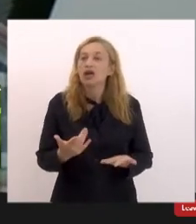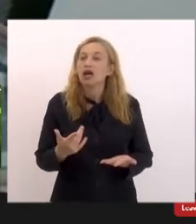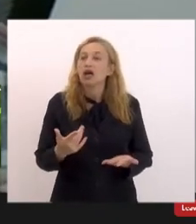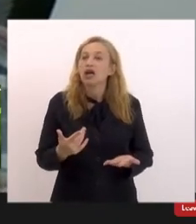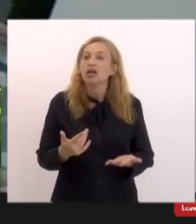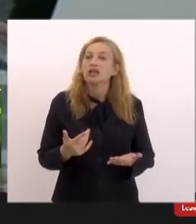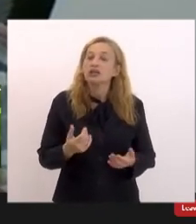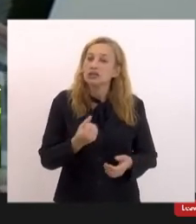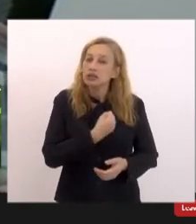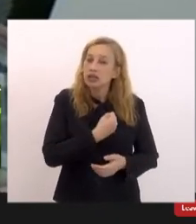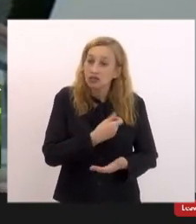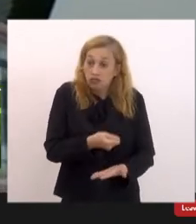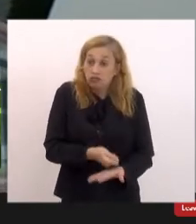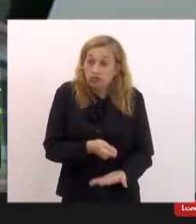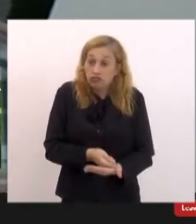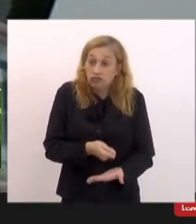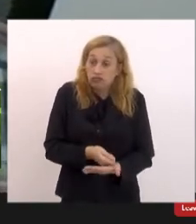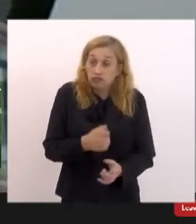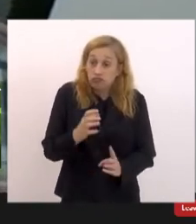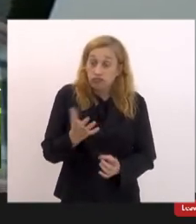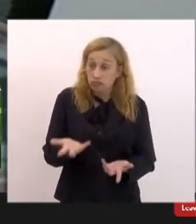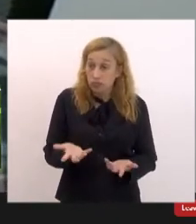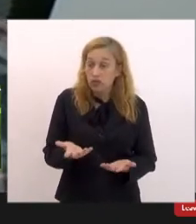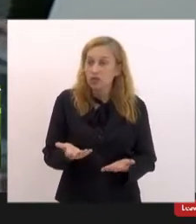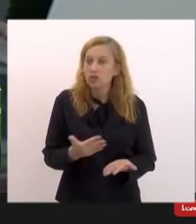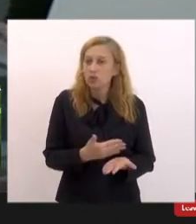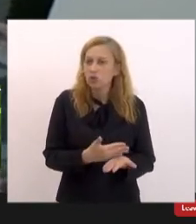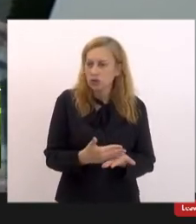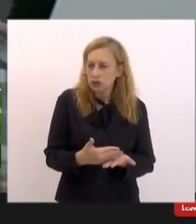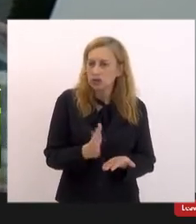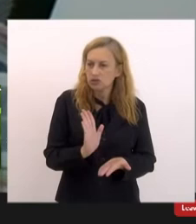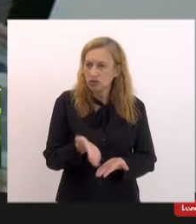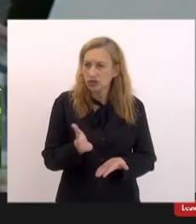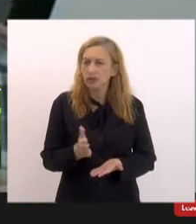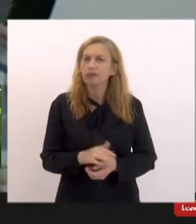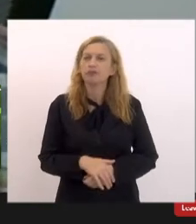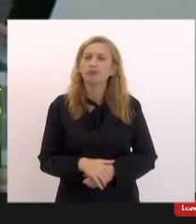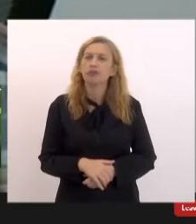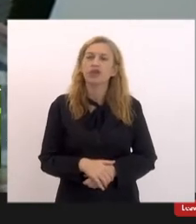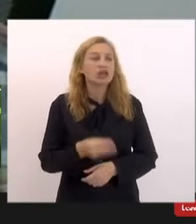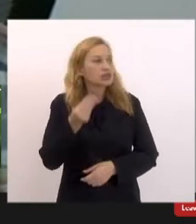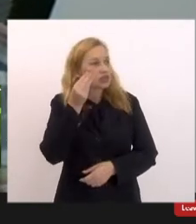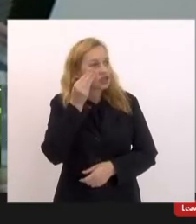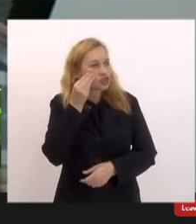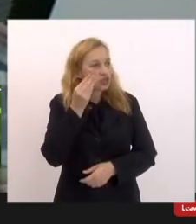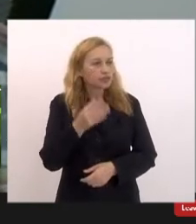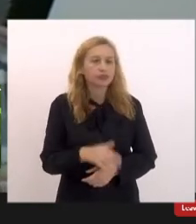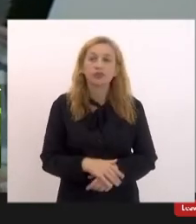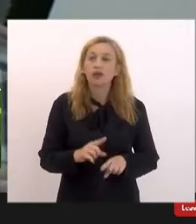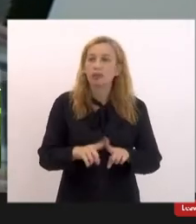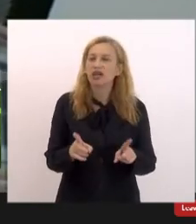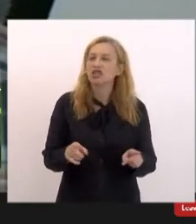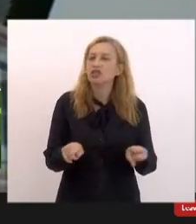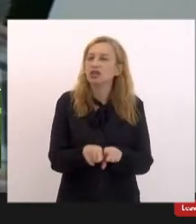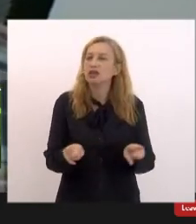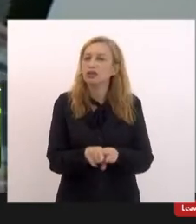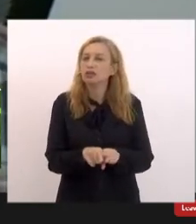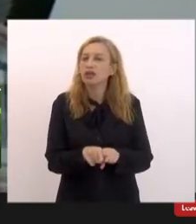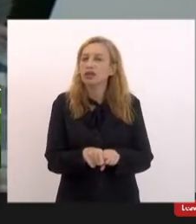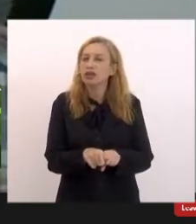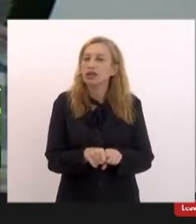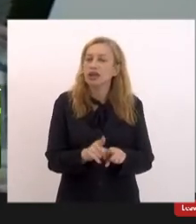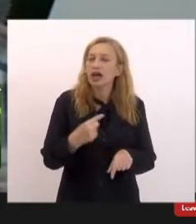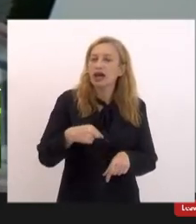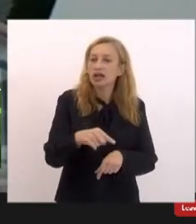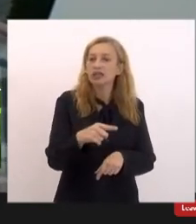uma pressão muito grande na atenção primária, os polos de testagem ajudaram, mas também uma pressão na internação,